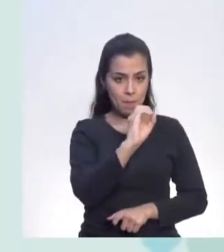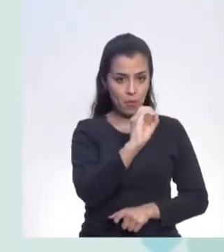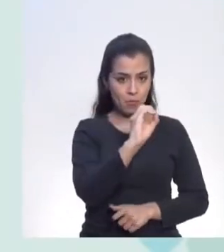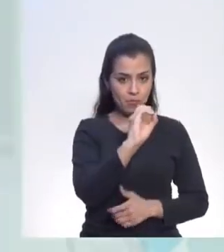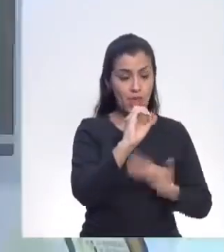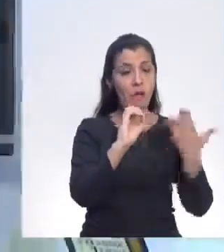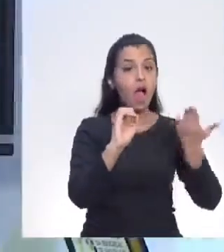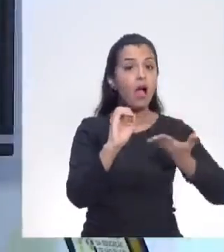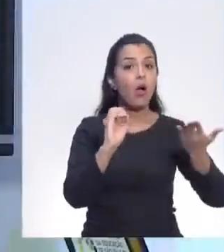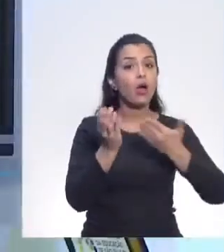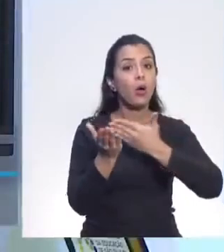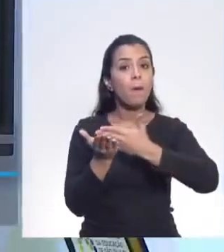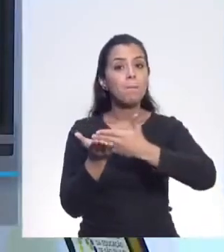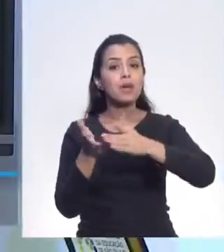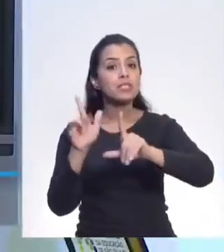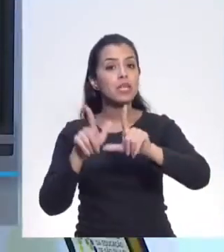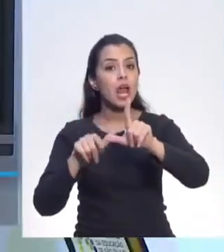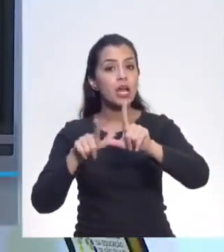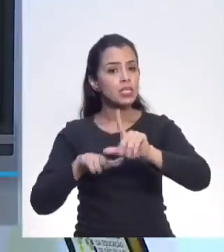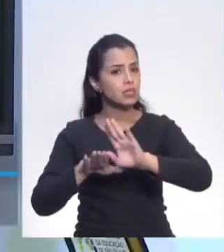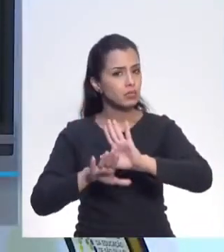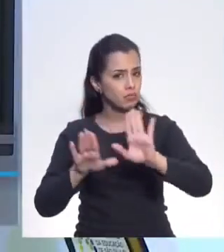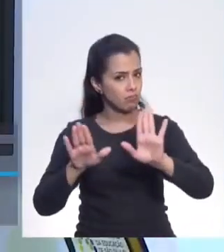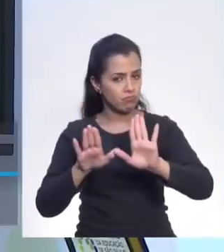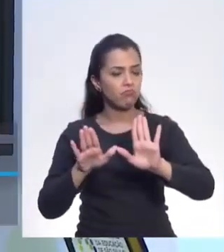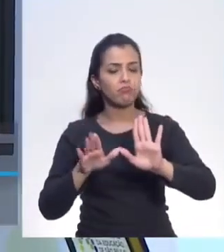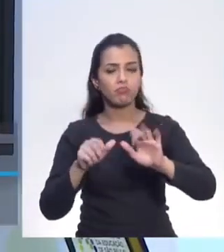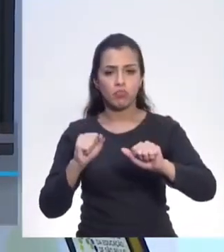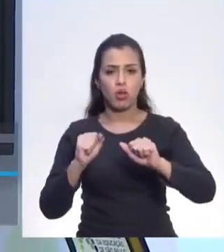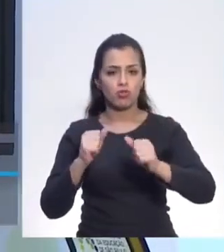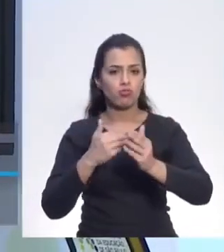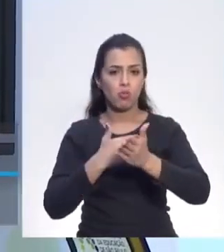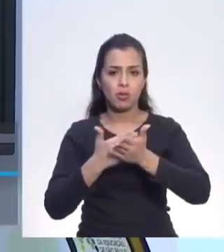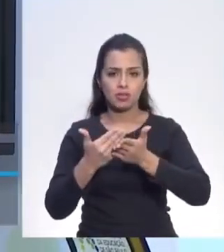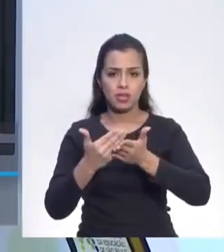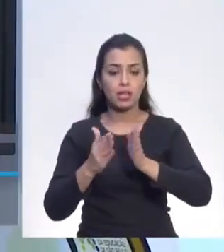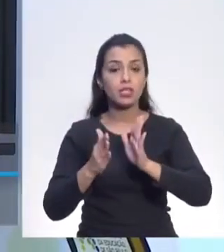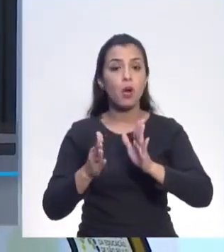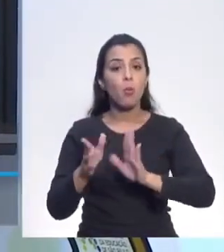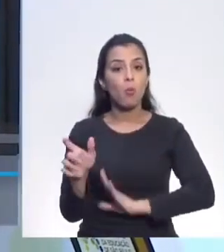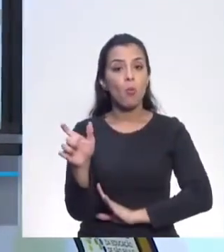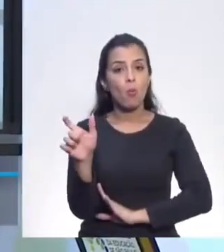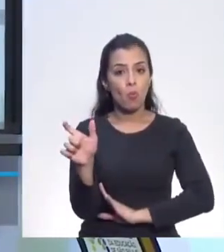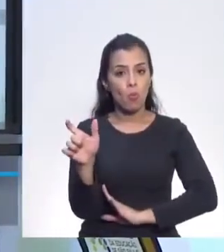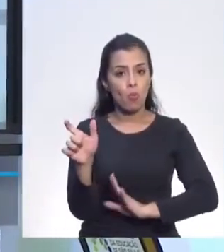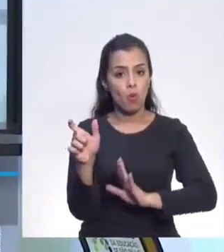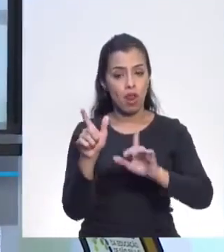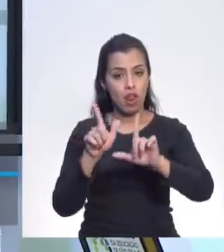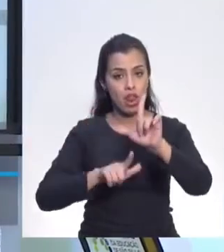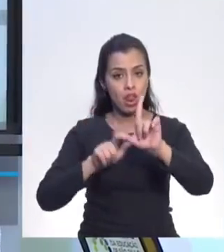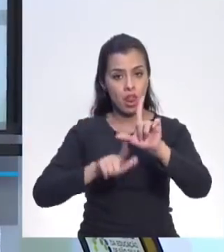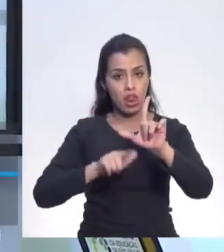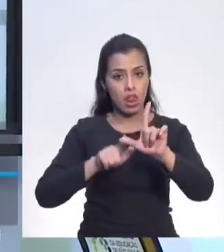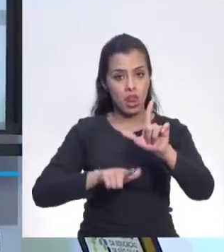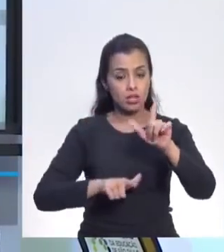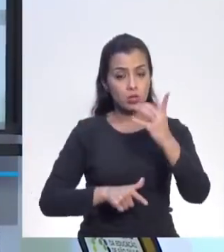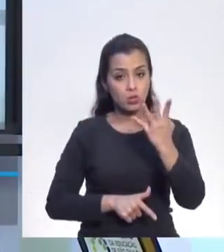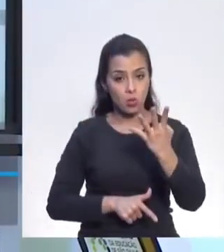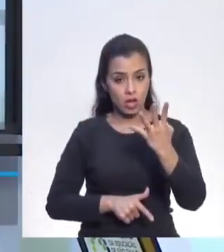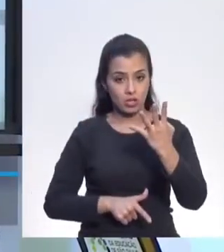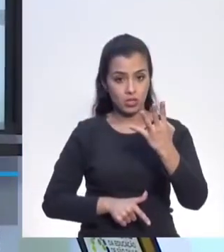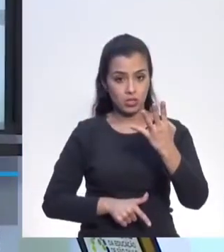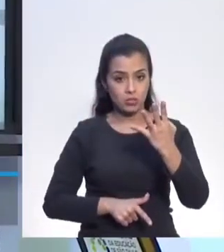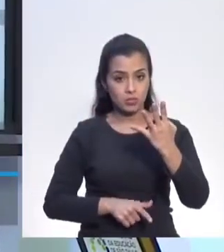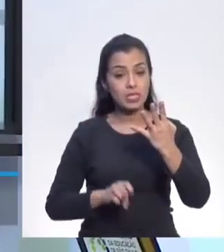fixa. Então, vamos lembrar do raciocínio. Eu tenho 4 letras. Se nenhuma letra é repetida, se não